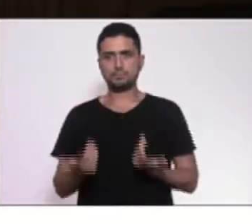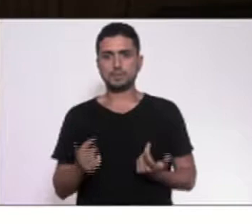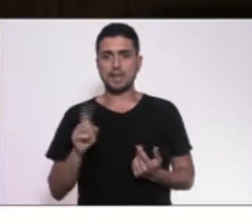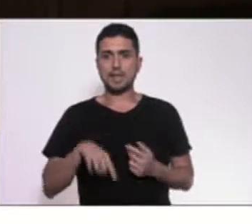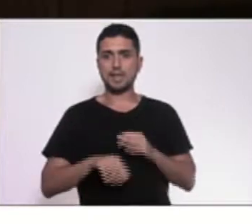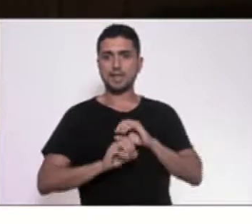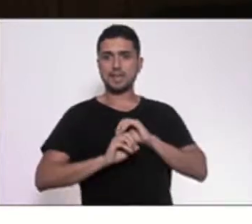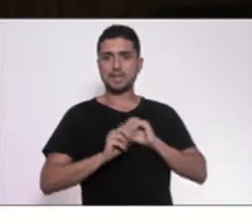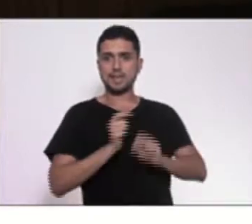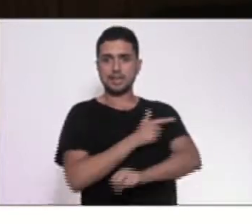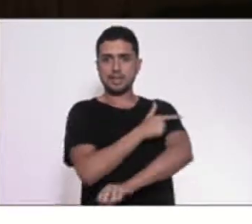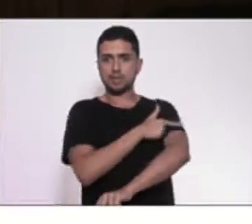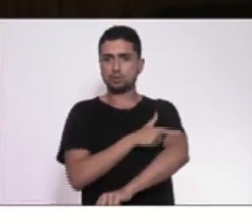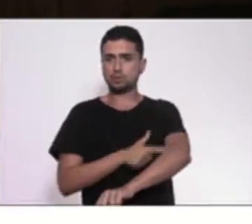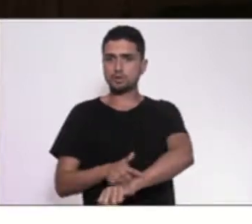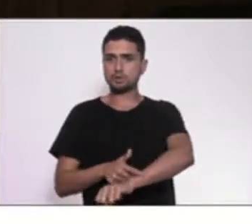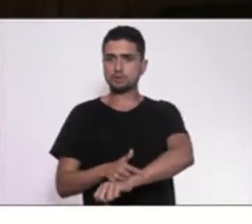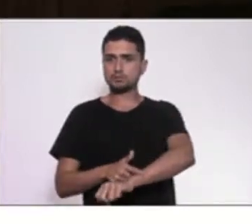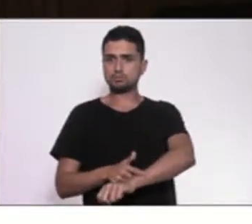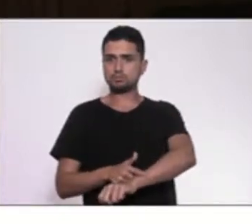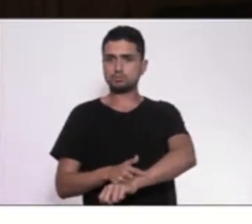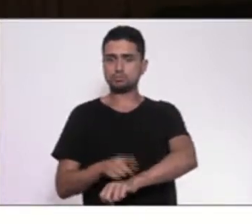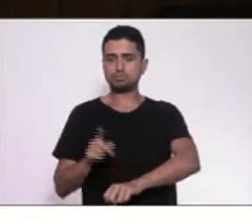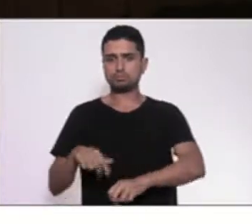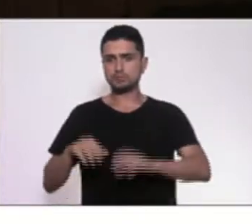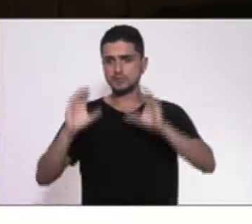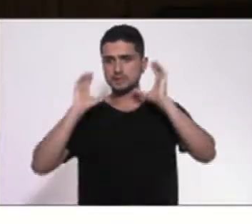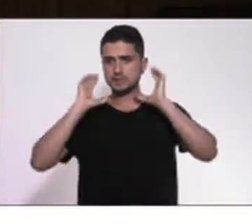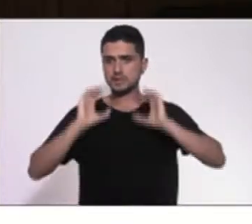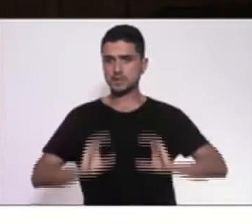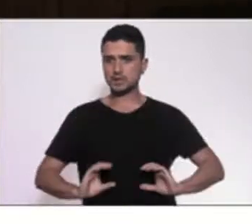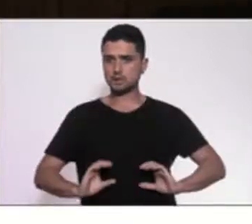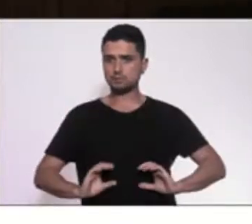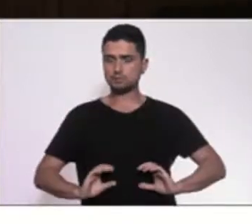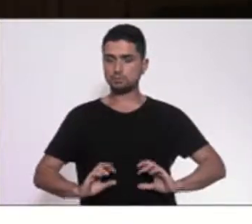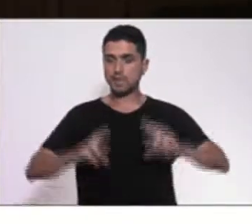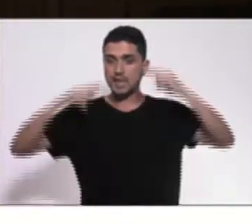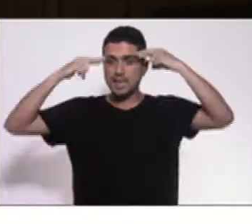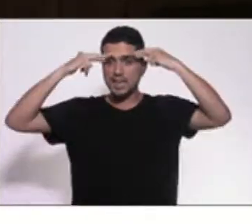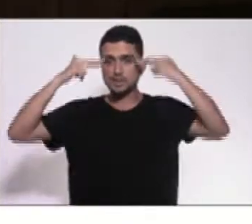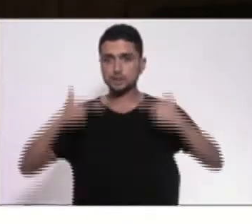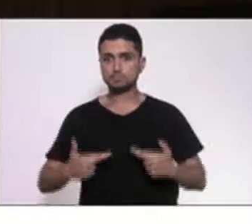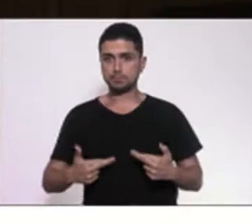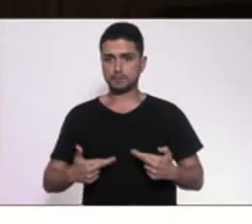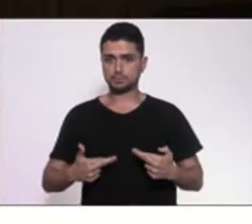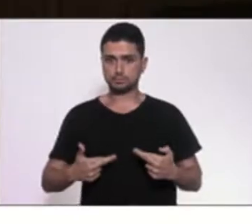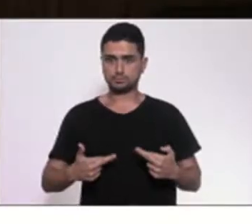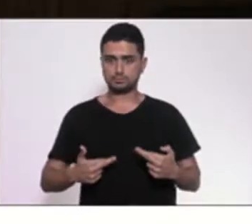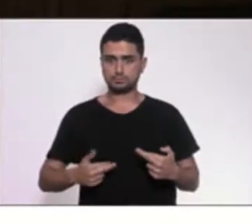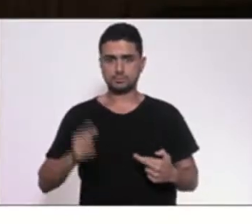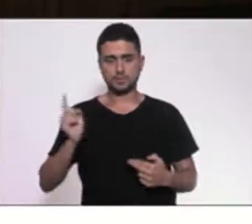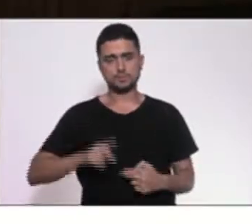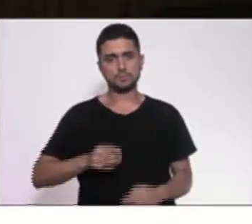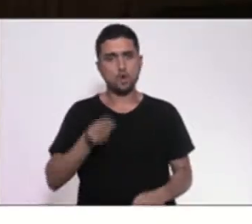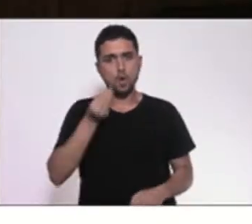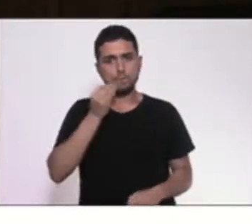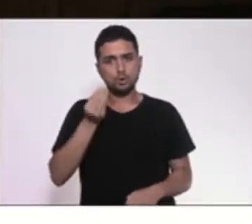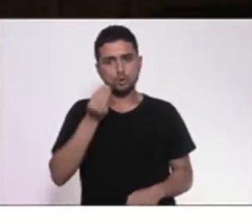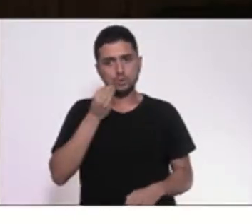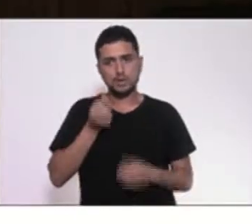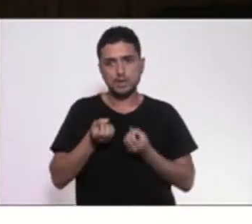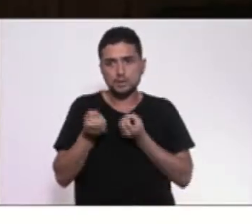educação, é o resgate da cidadania, é dar oportunidade